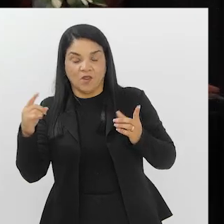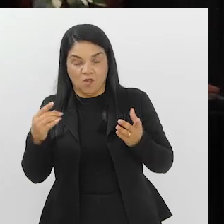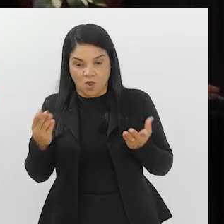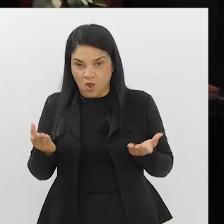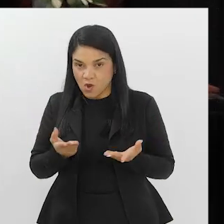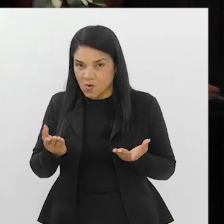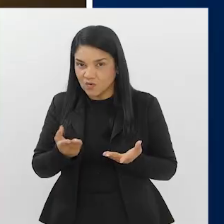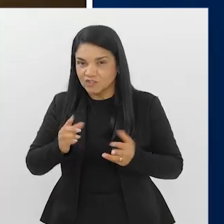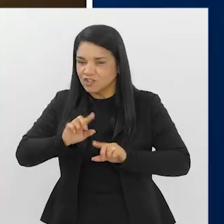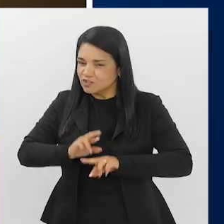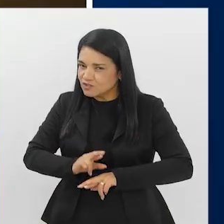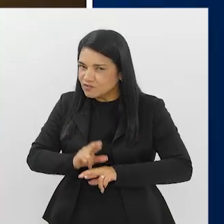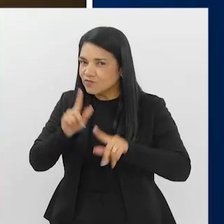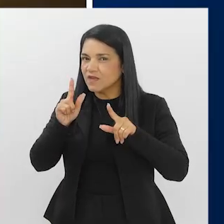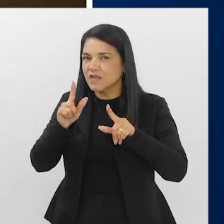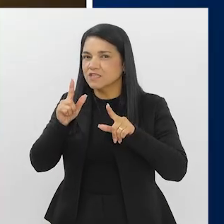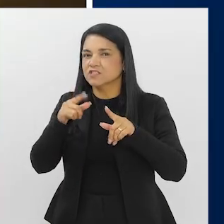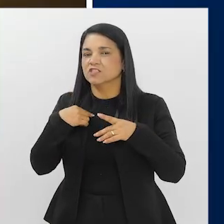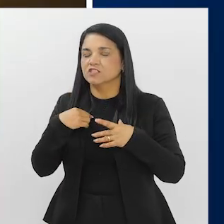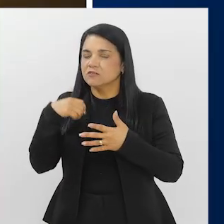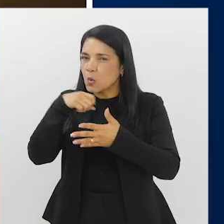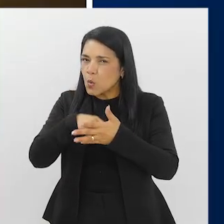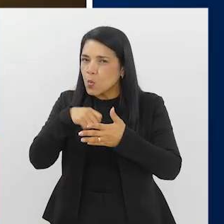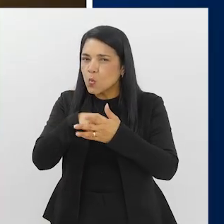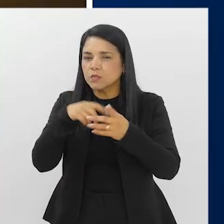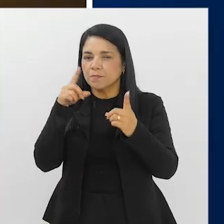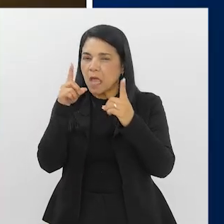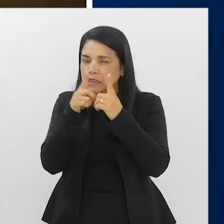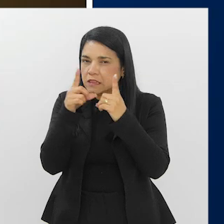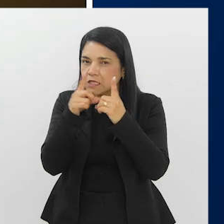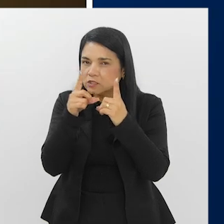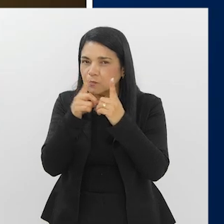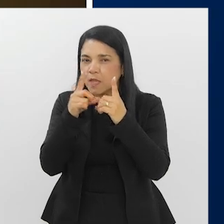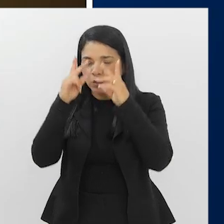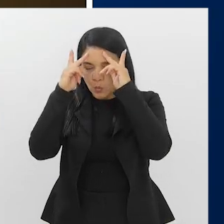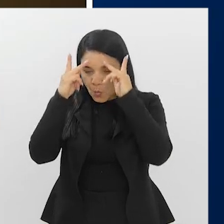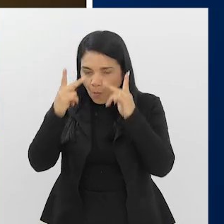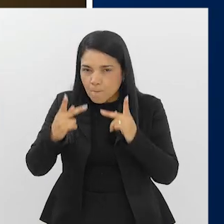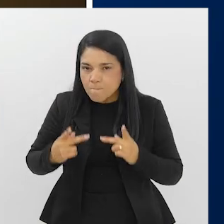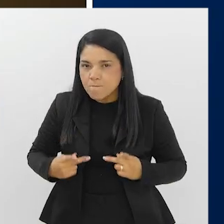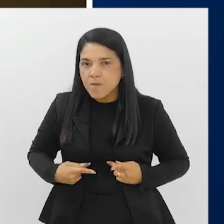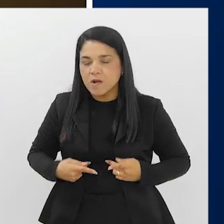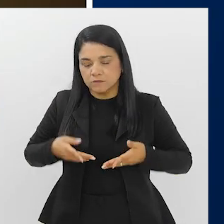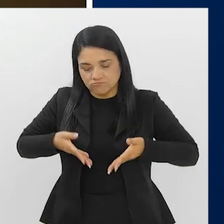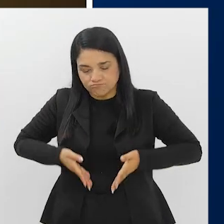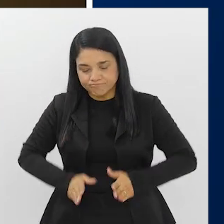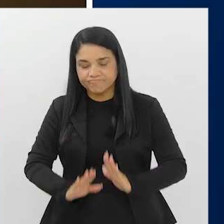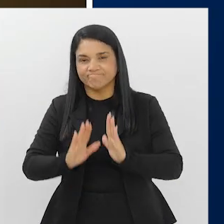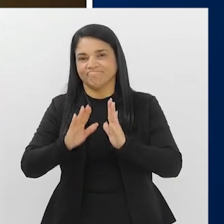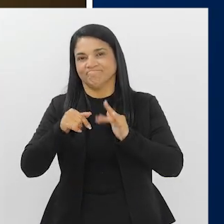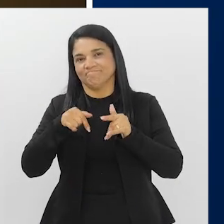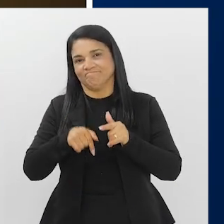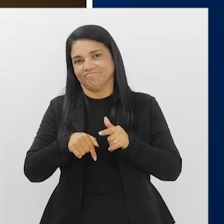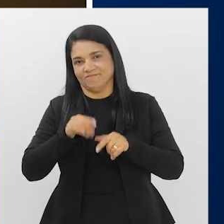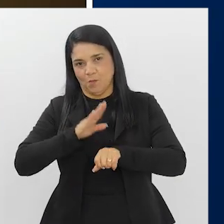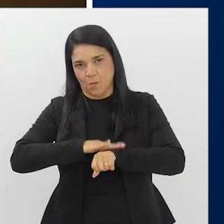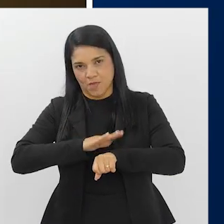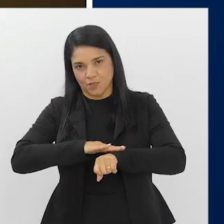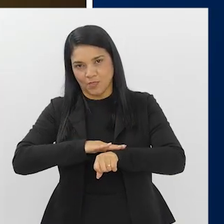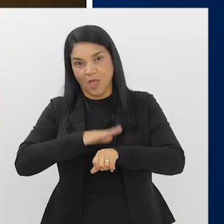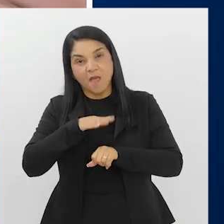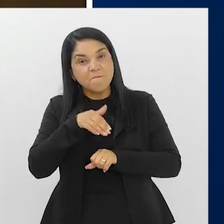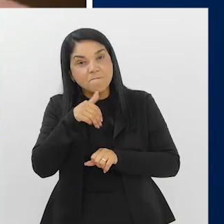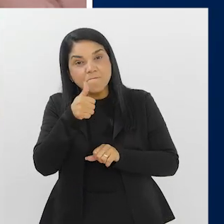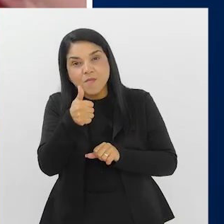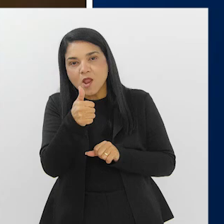assim, hoje em dia a gente luta muito pela assistência, que a gente, né, fala humanizada do parto, mas na verdade